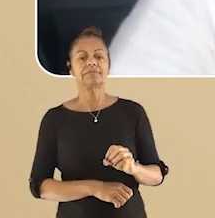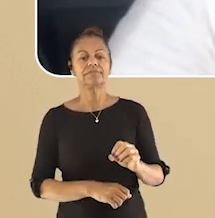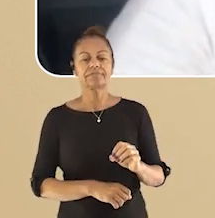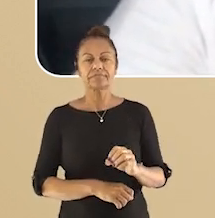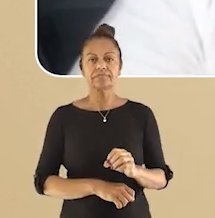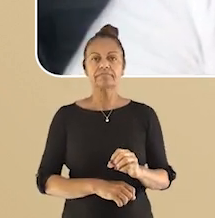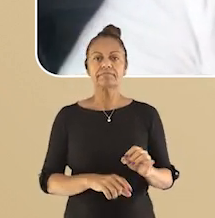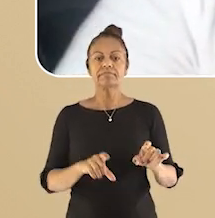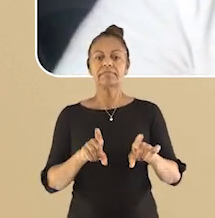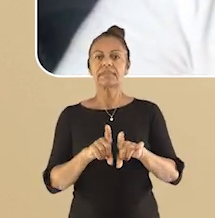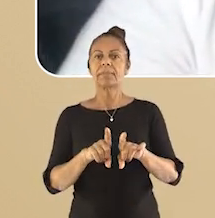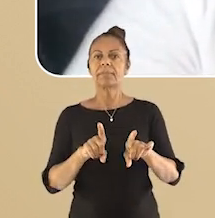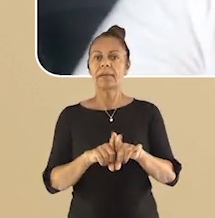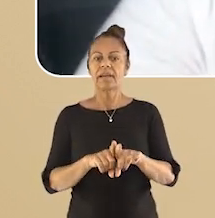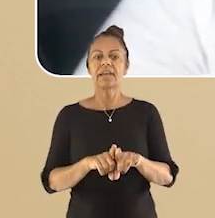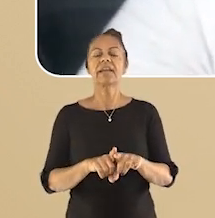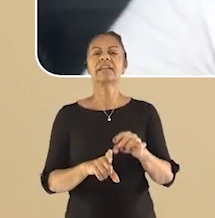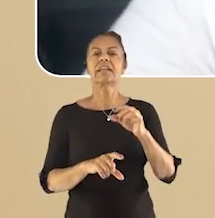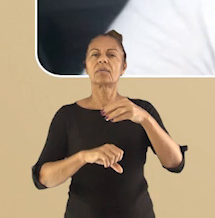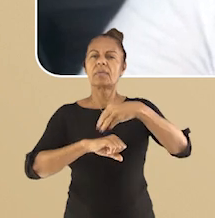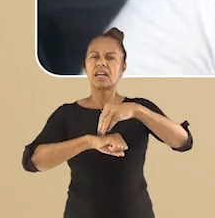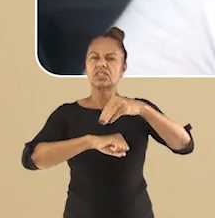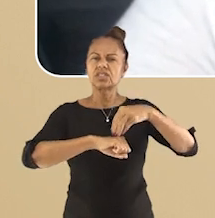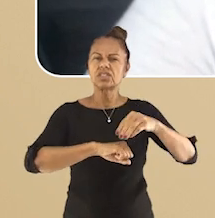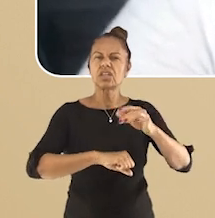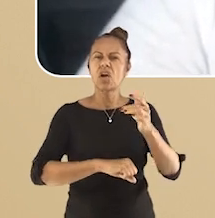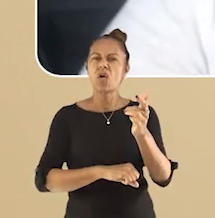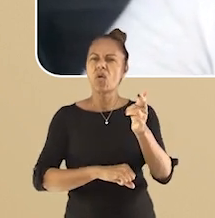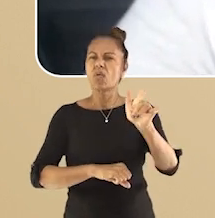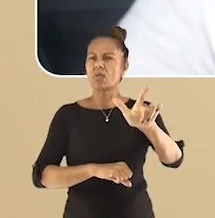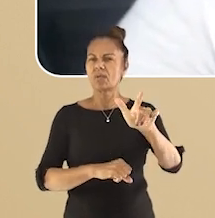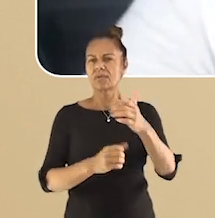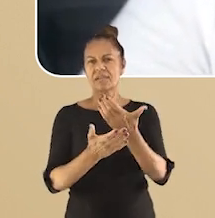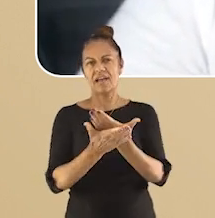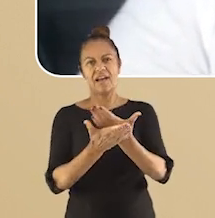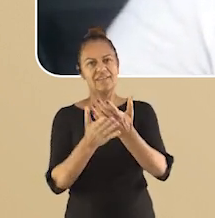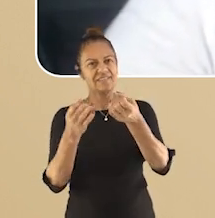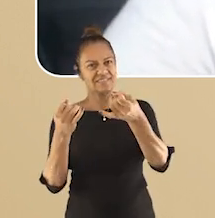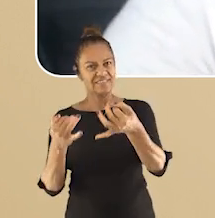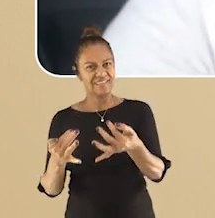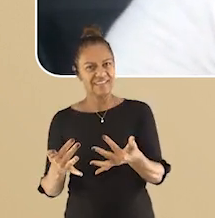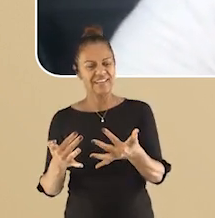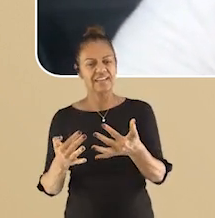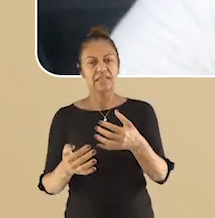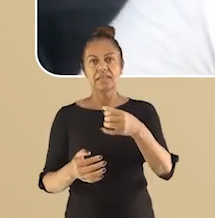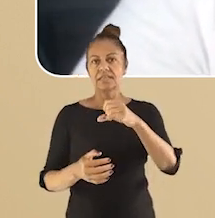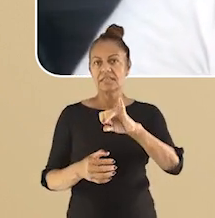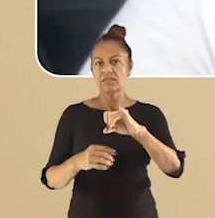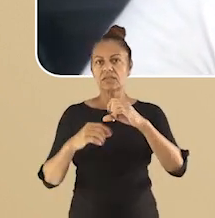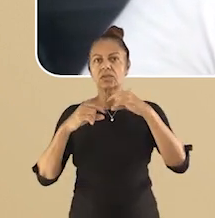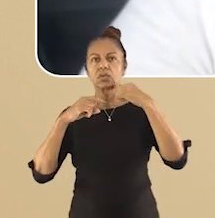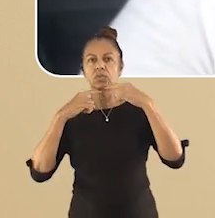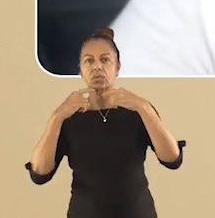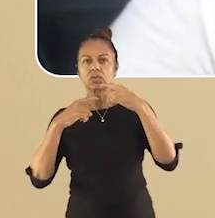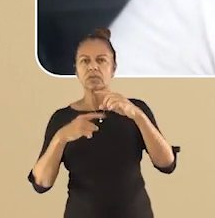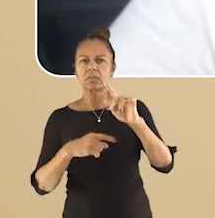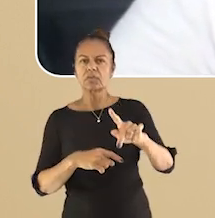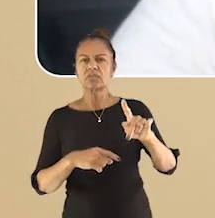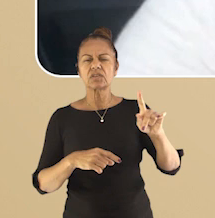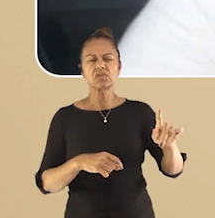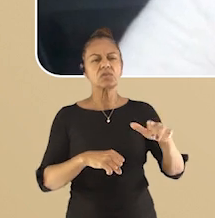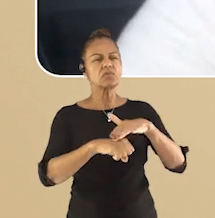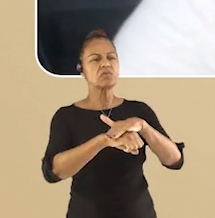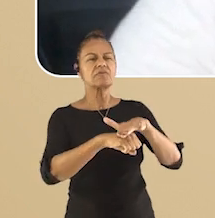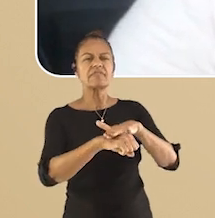nasalada N e uma vogal. Mas essa dica ficará para uma próxima aula. Na dúvida, converse com seu professor